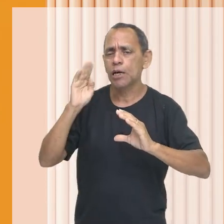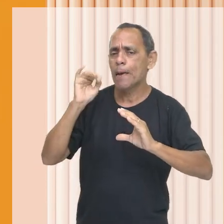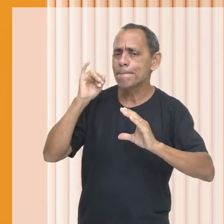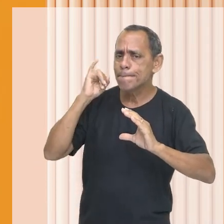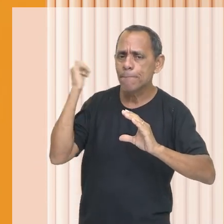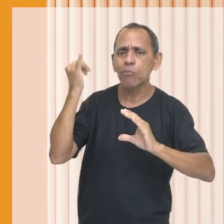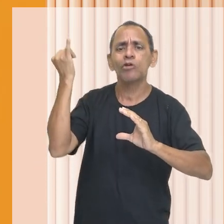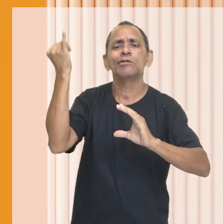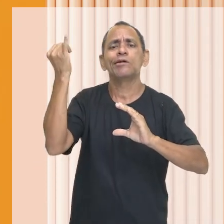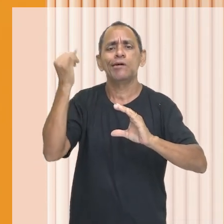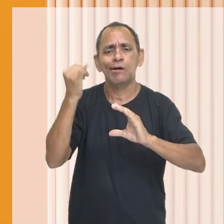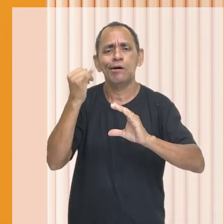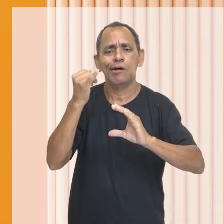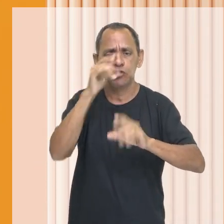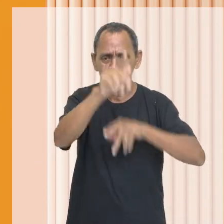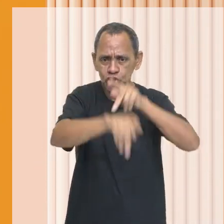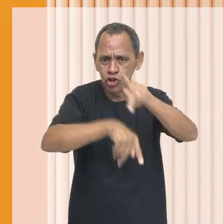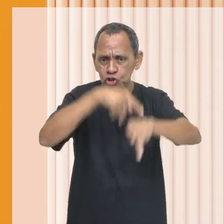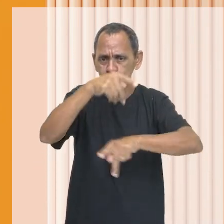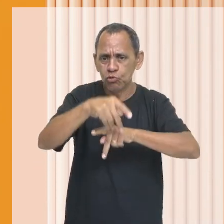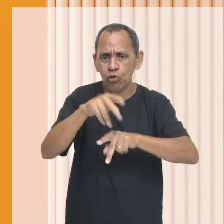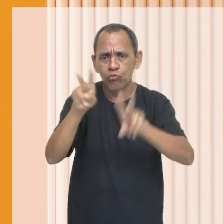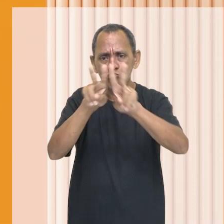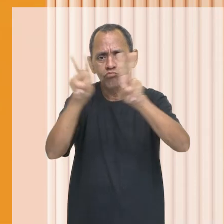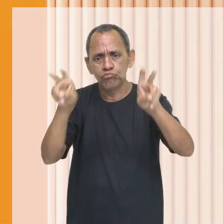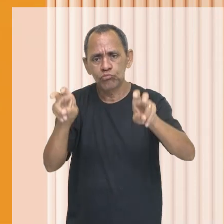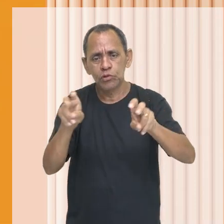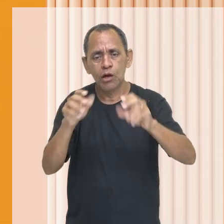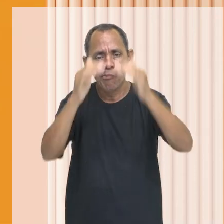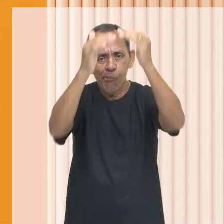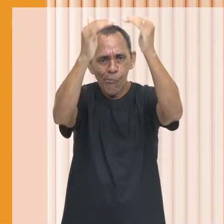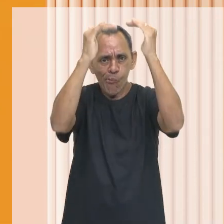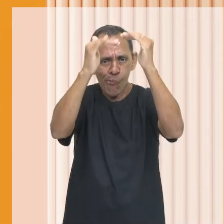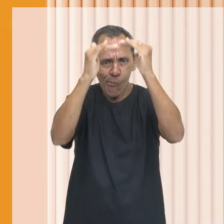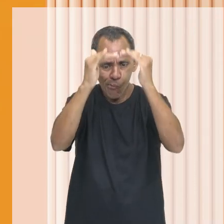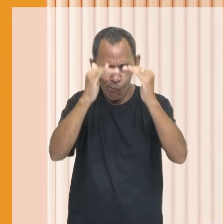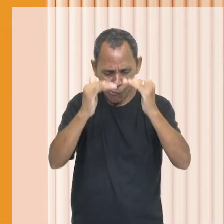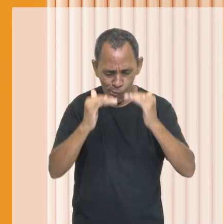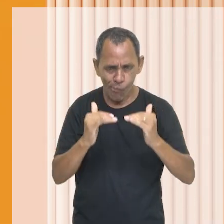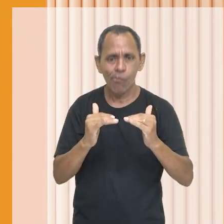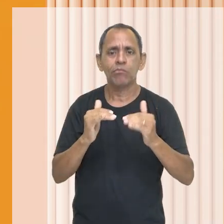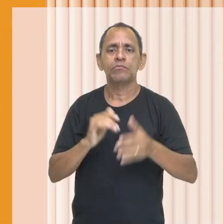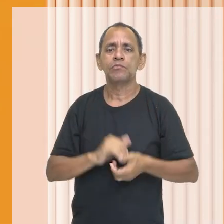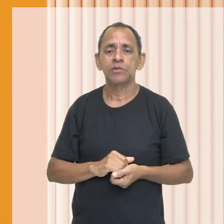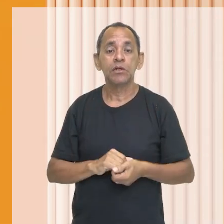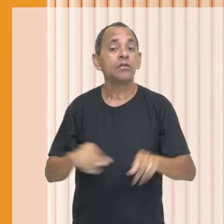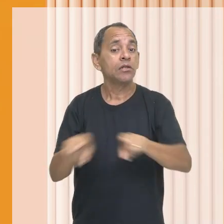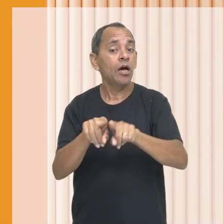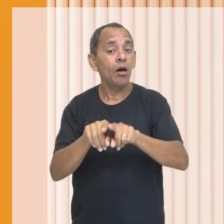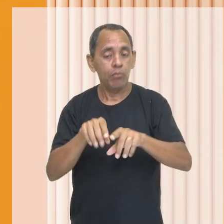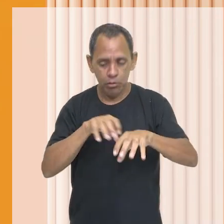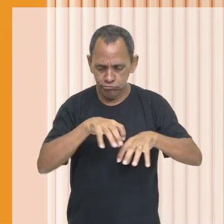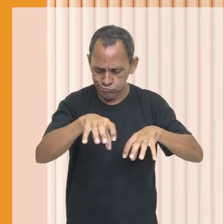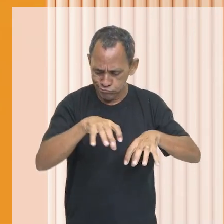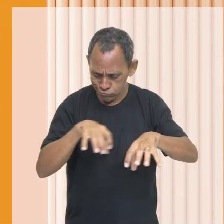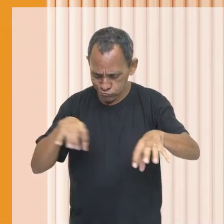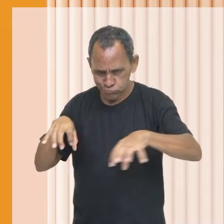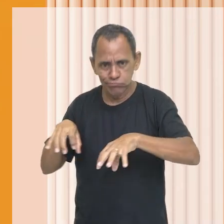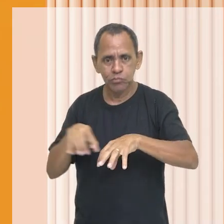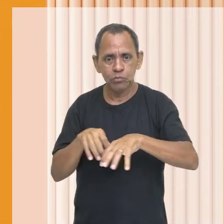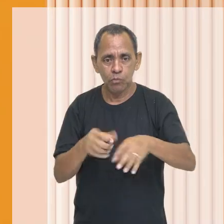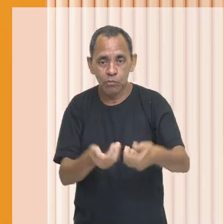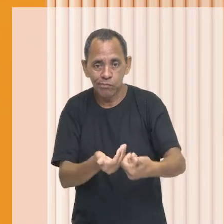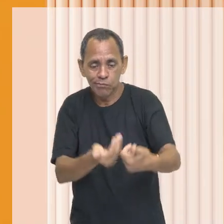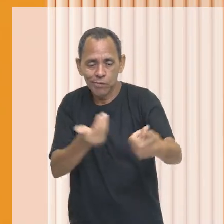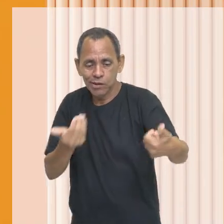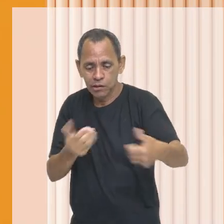fundamental dessa civilização a questão das hierarquias, né, e da divisão social.